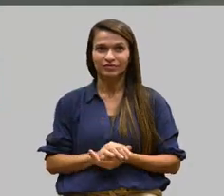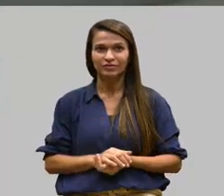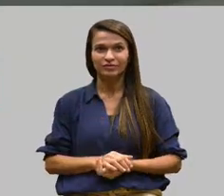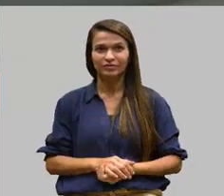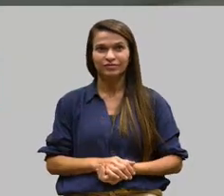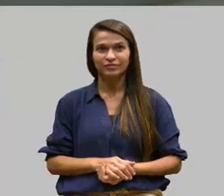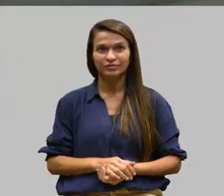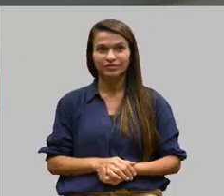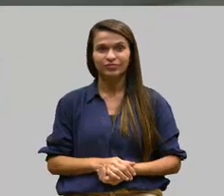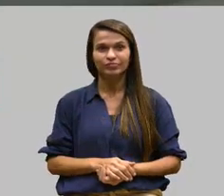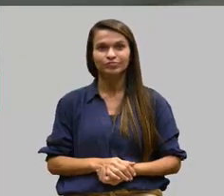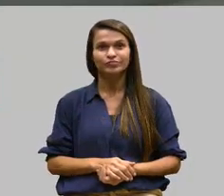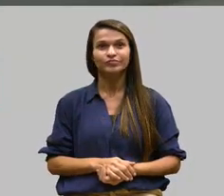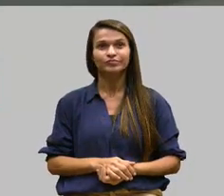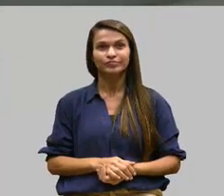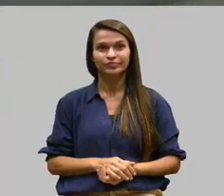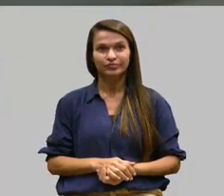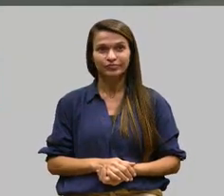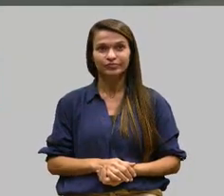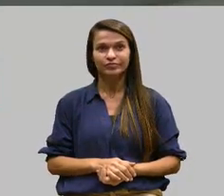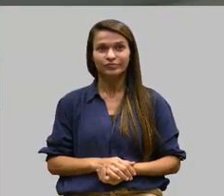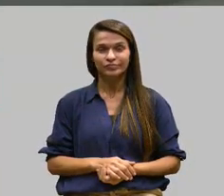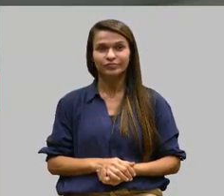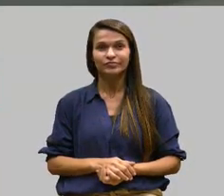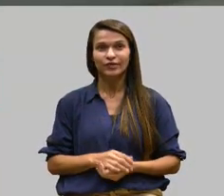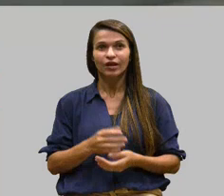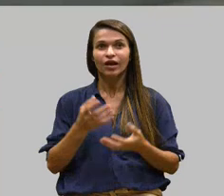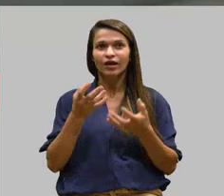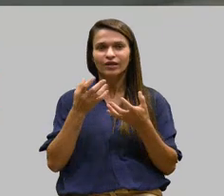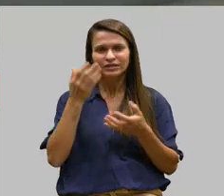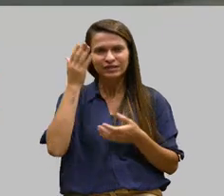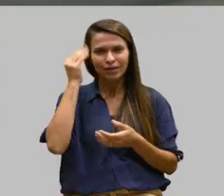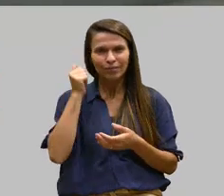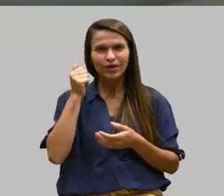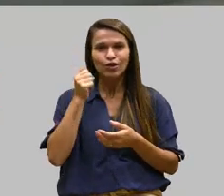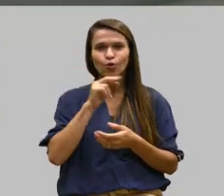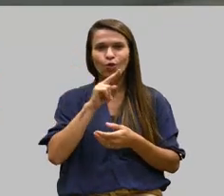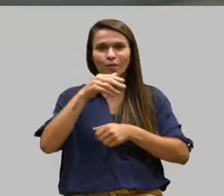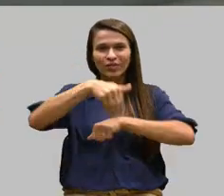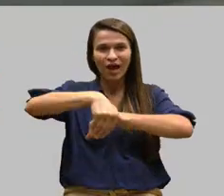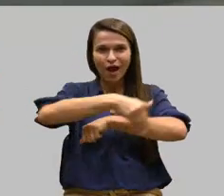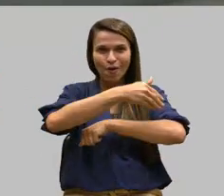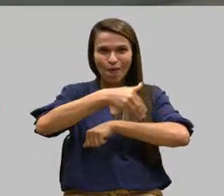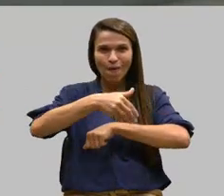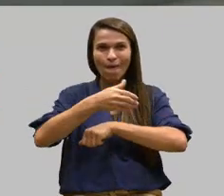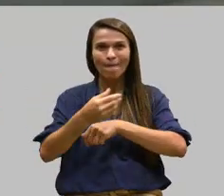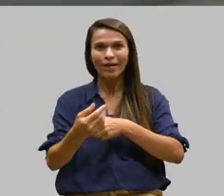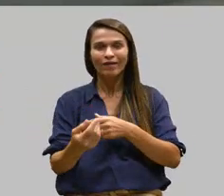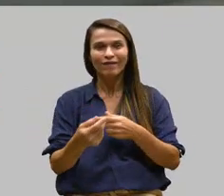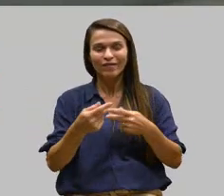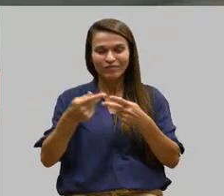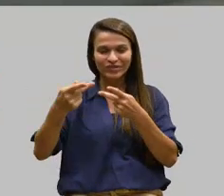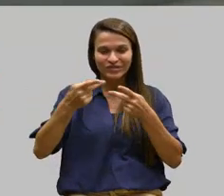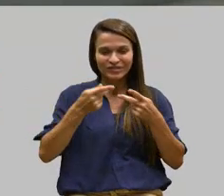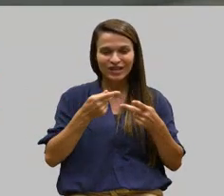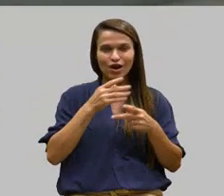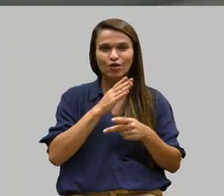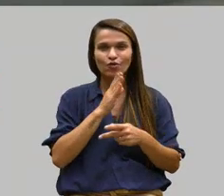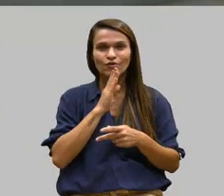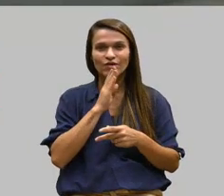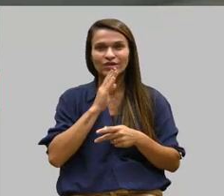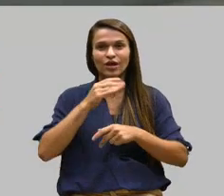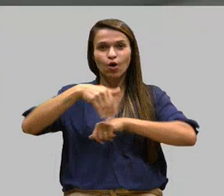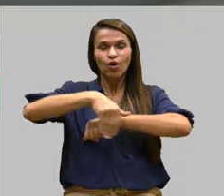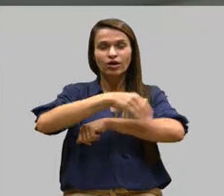ao que você disse sabe queria saber o endereço para vir nos conhecer temos uma unidade na Rua Santa